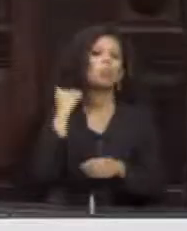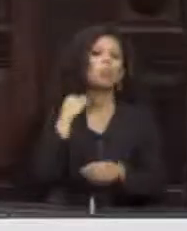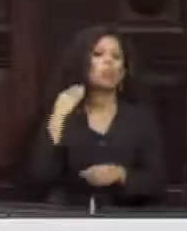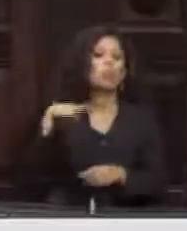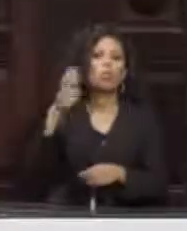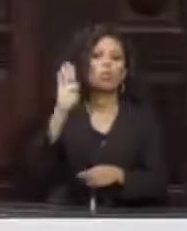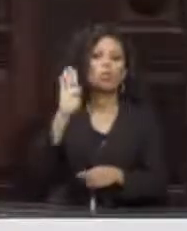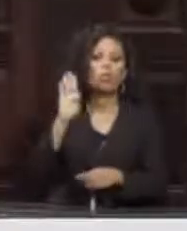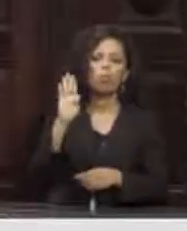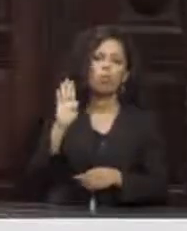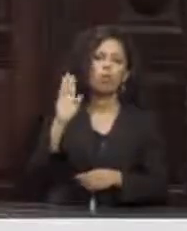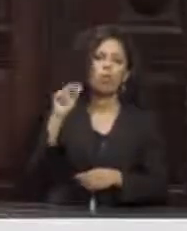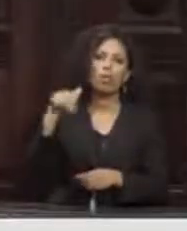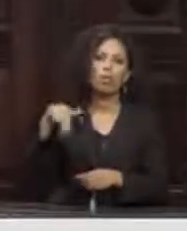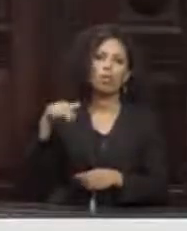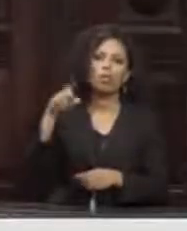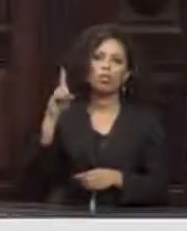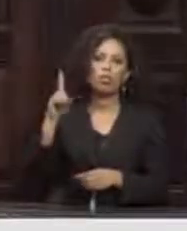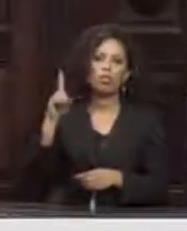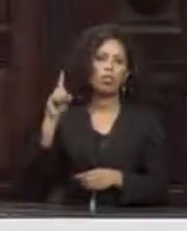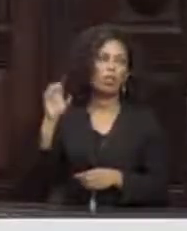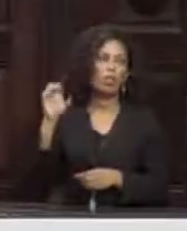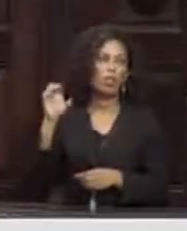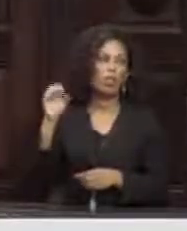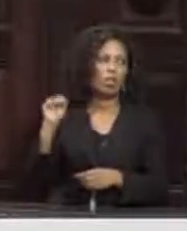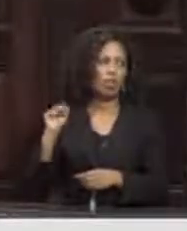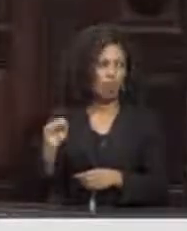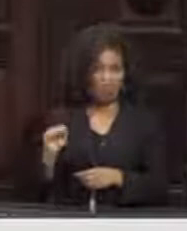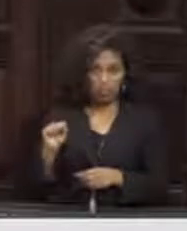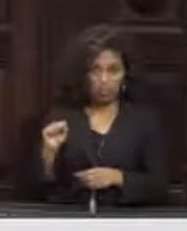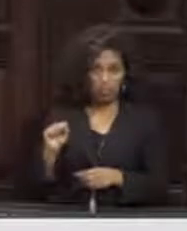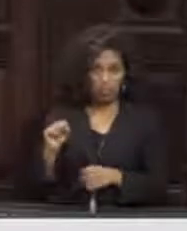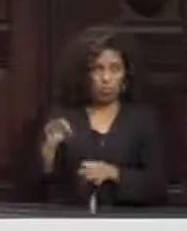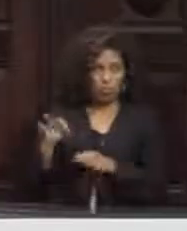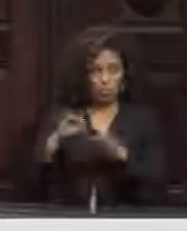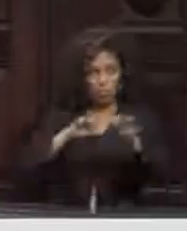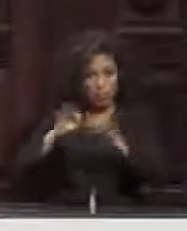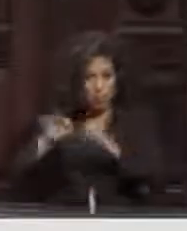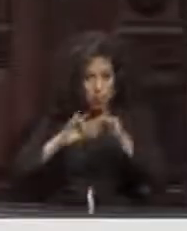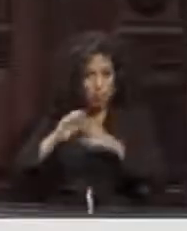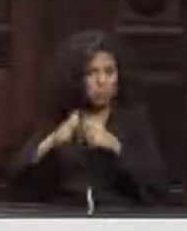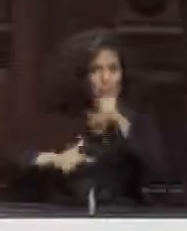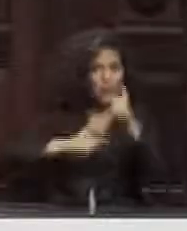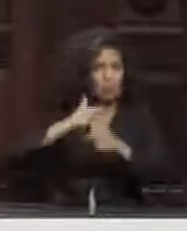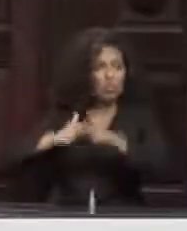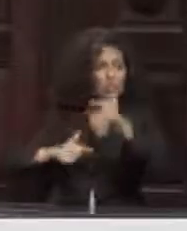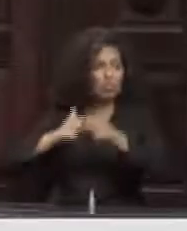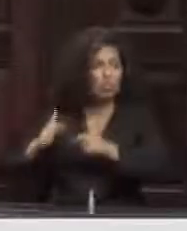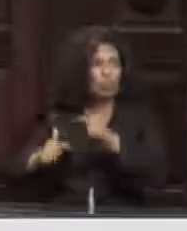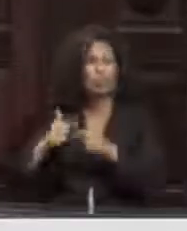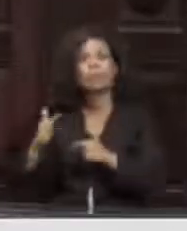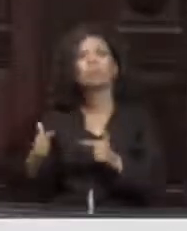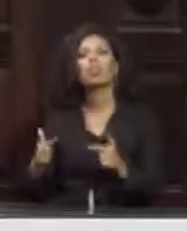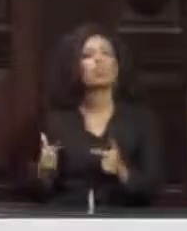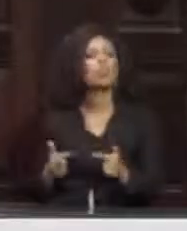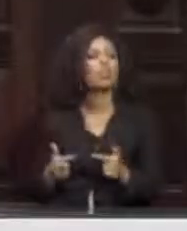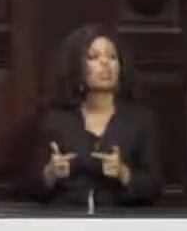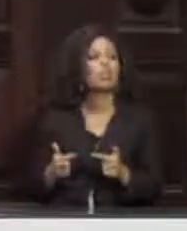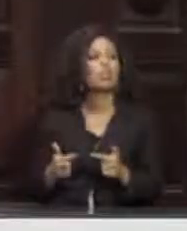seja sua atribuição, está desenvolvendo um trabalho relativo